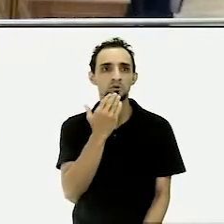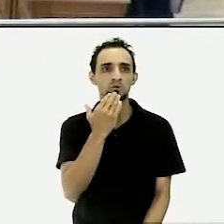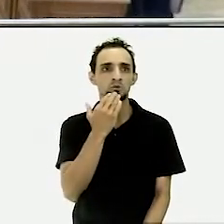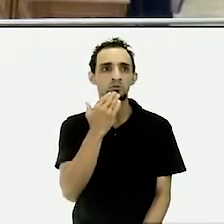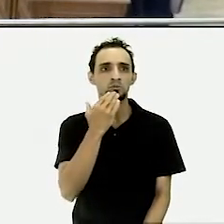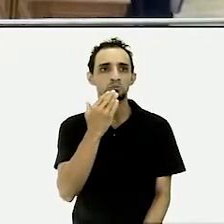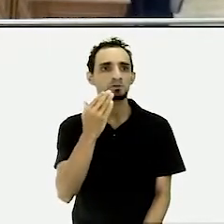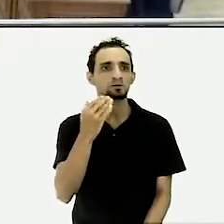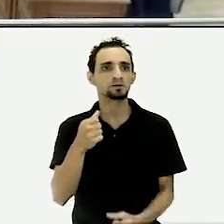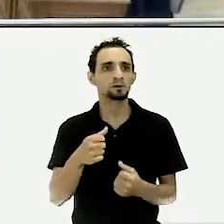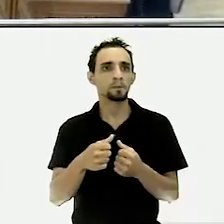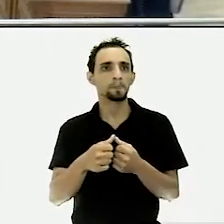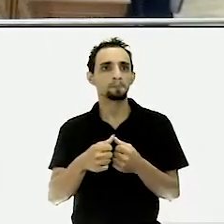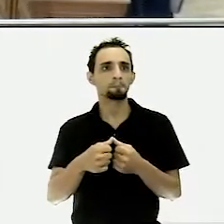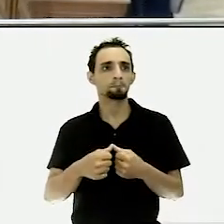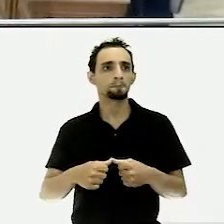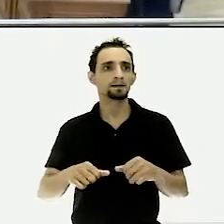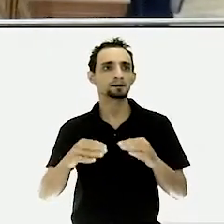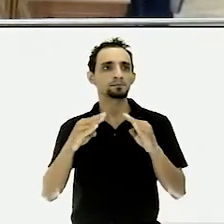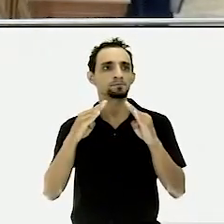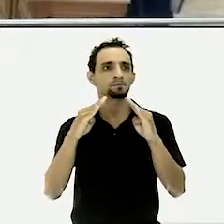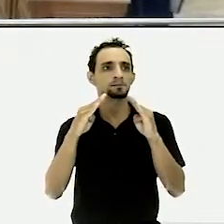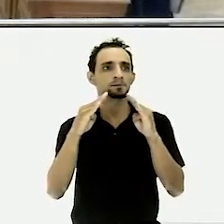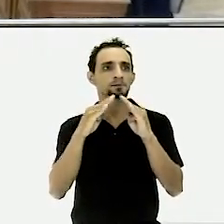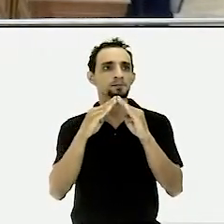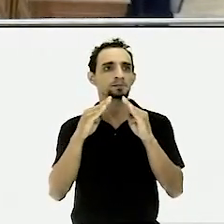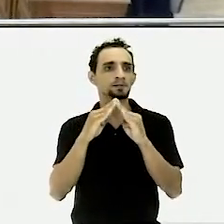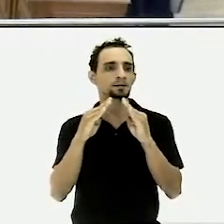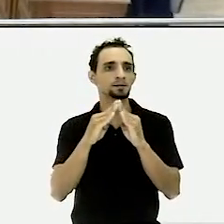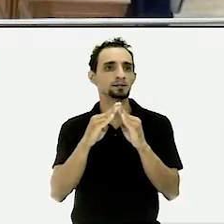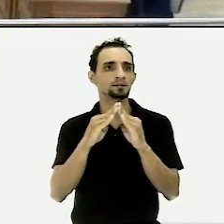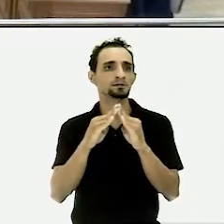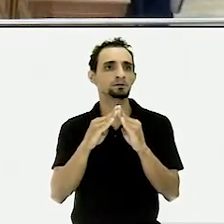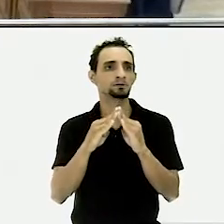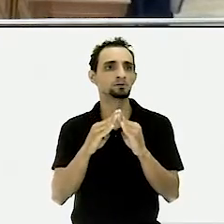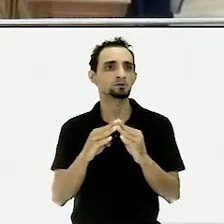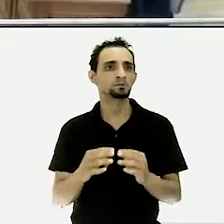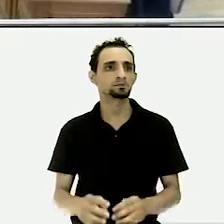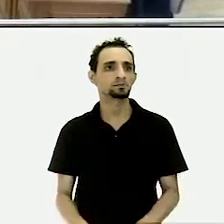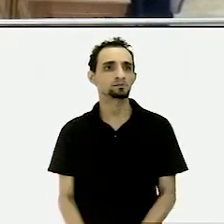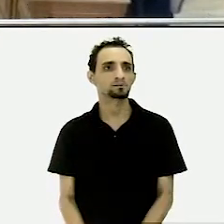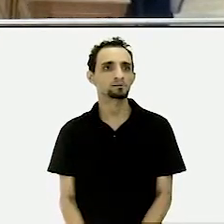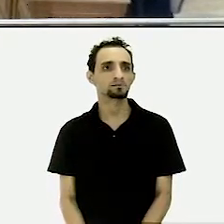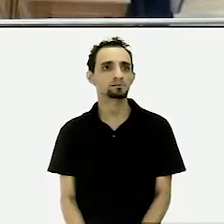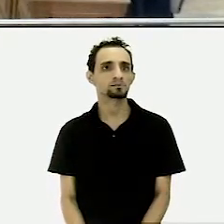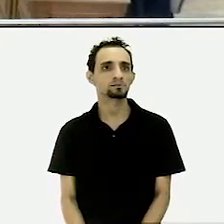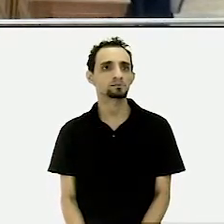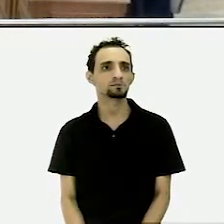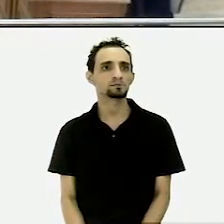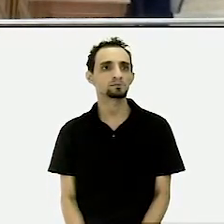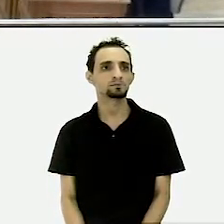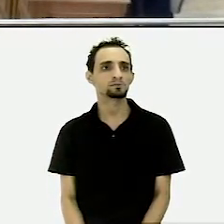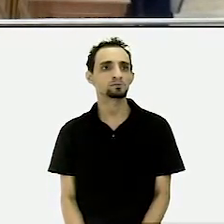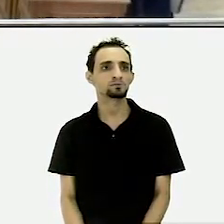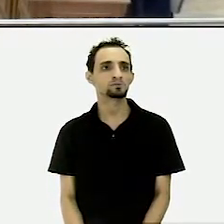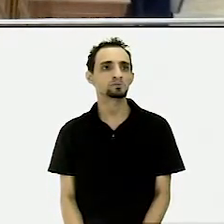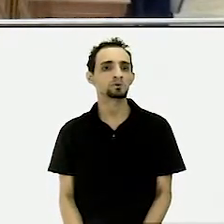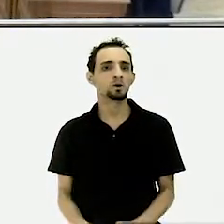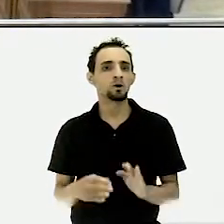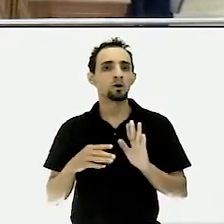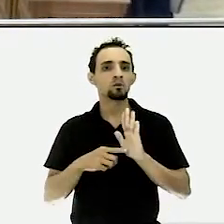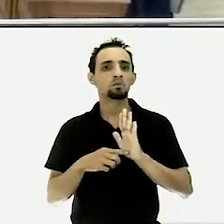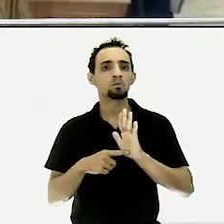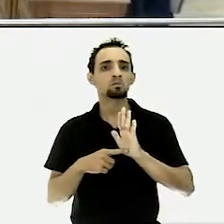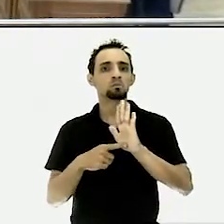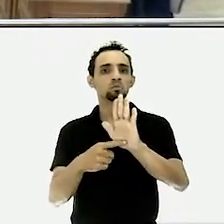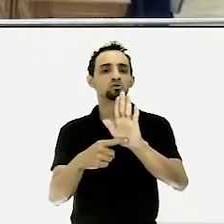ali perto do dia fica. E esses trailers, o Vandes, você pode colocar aí para mim, Vandes, por favor?